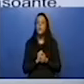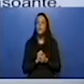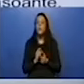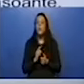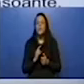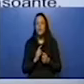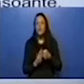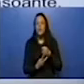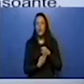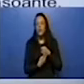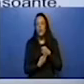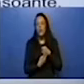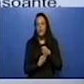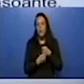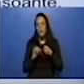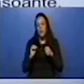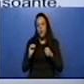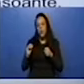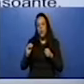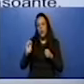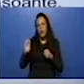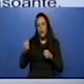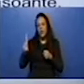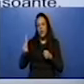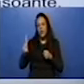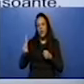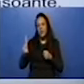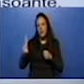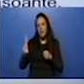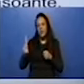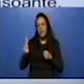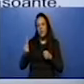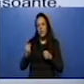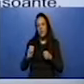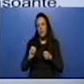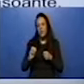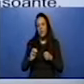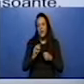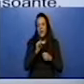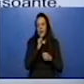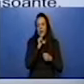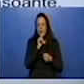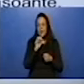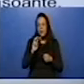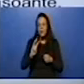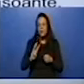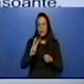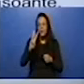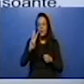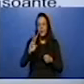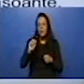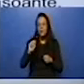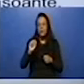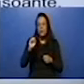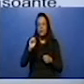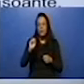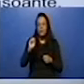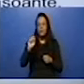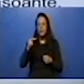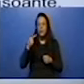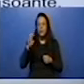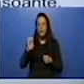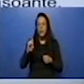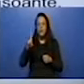regular, no passado é só ganhar ed, como wash, washed, play, played. E se a